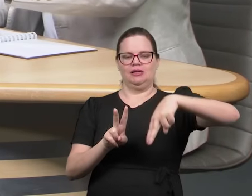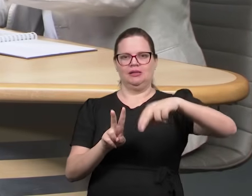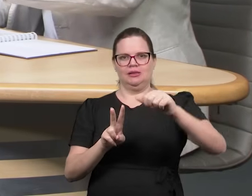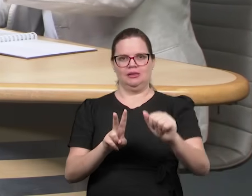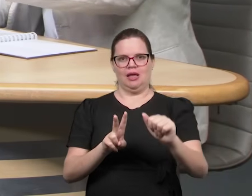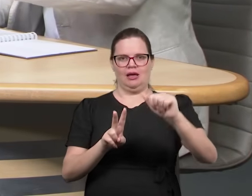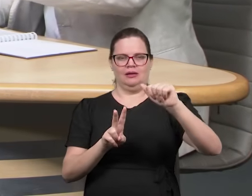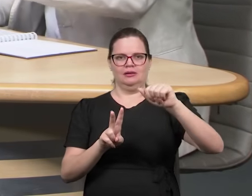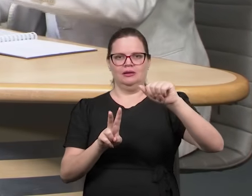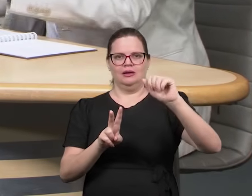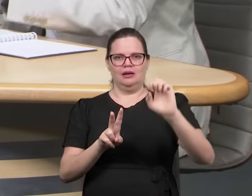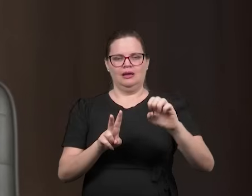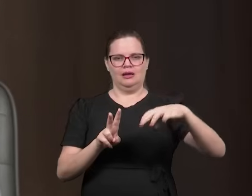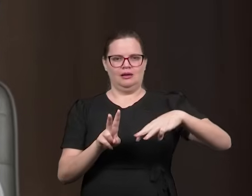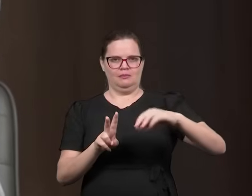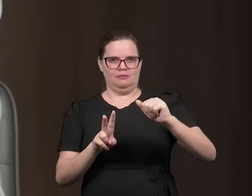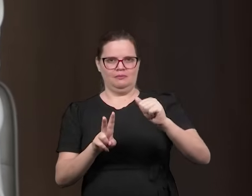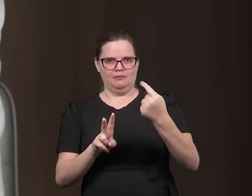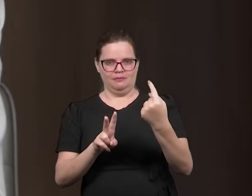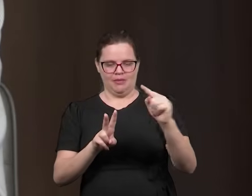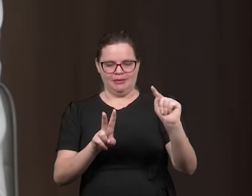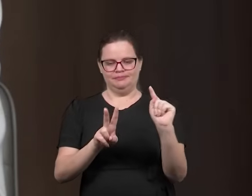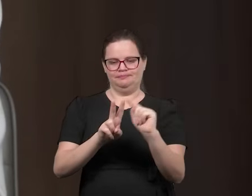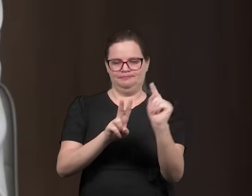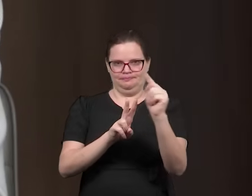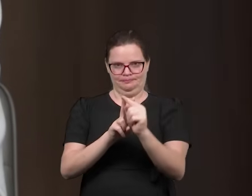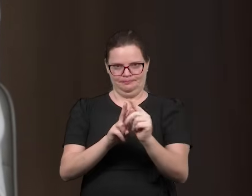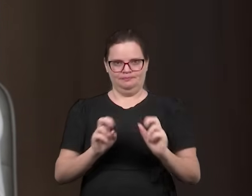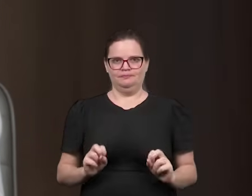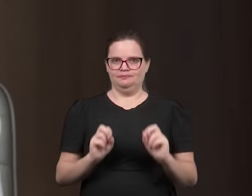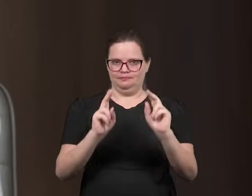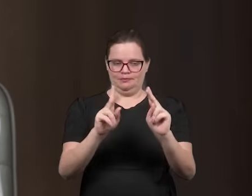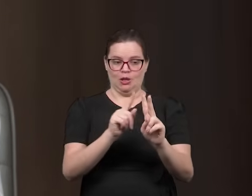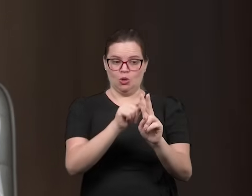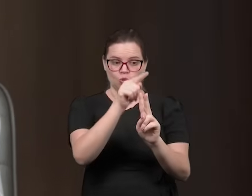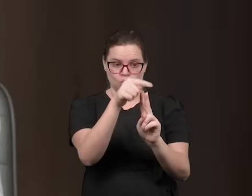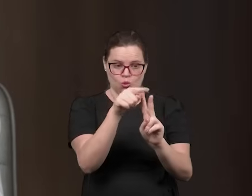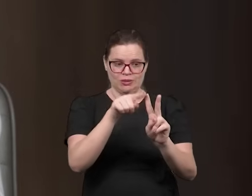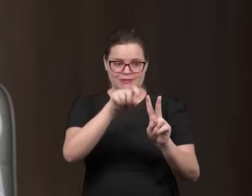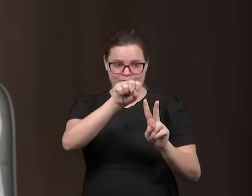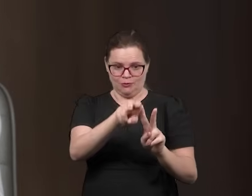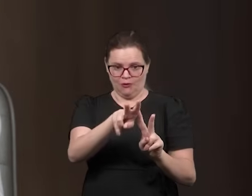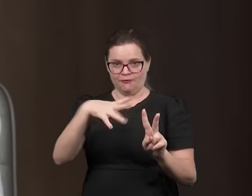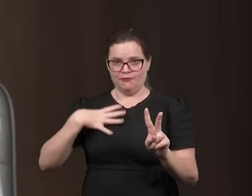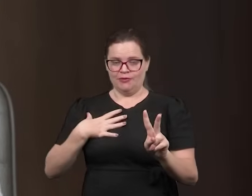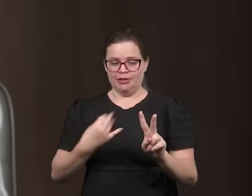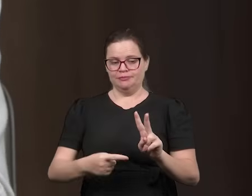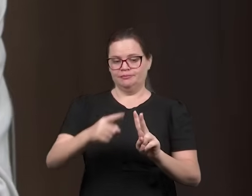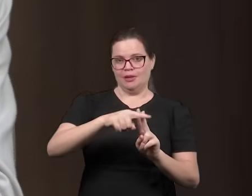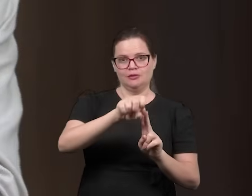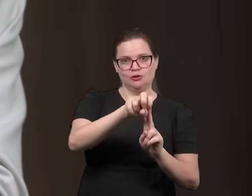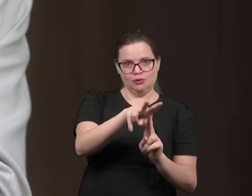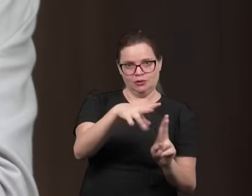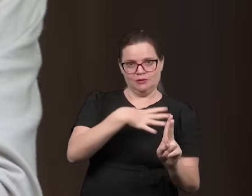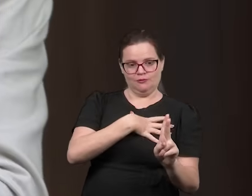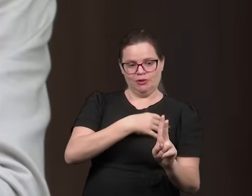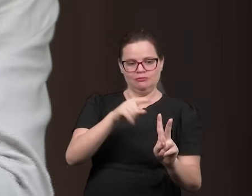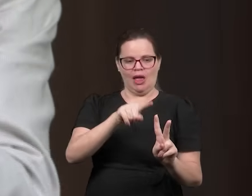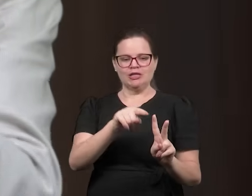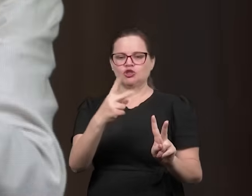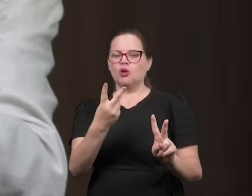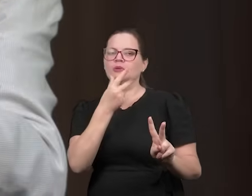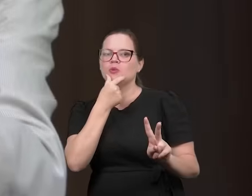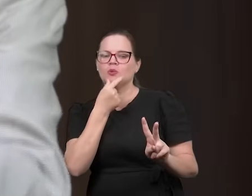época, porque só vamos compreender o talento desses meninos entendendo um pouco o mundo da época.